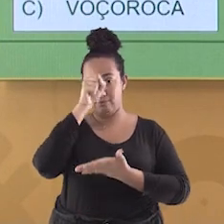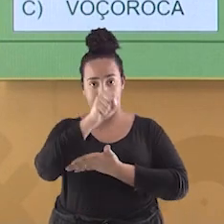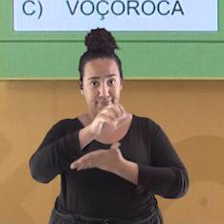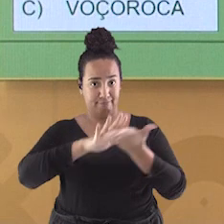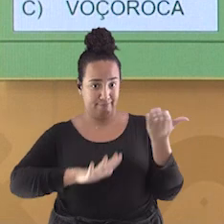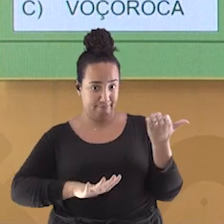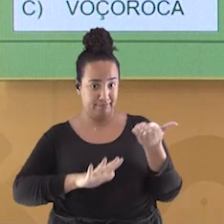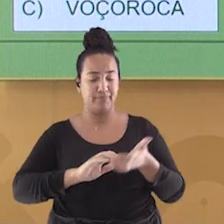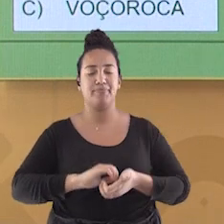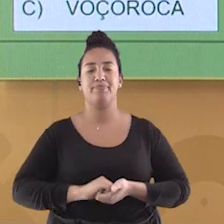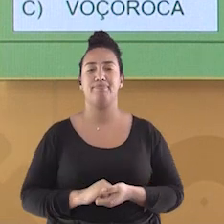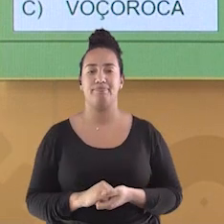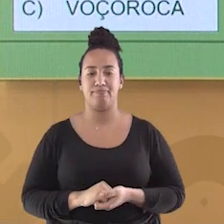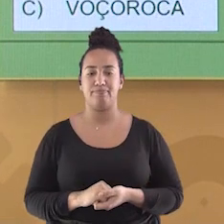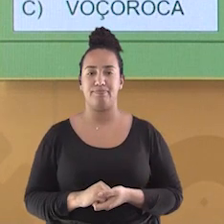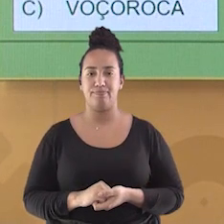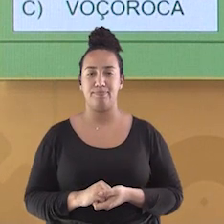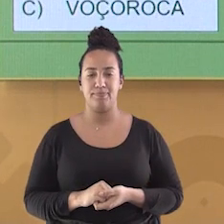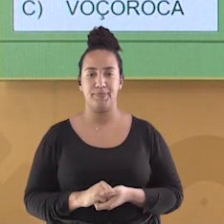de uma atividade?